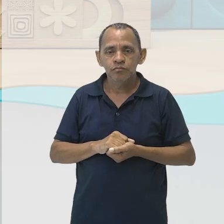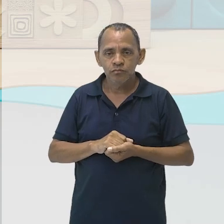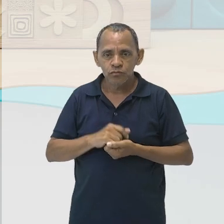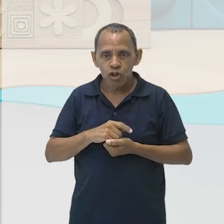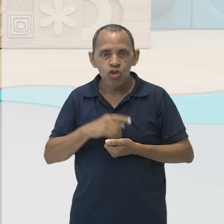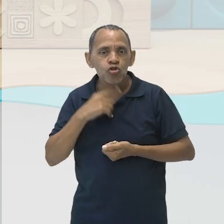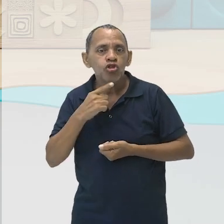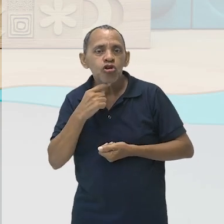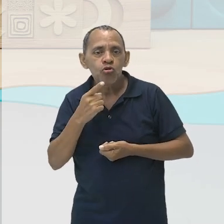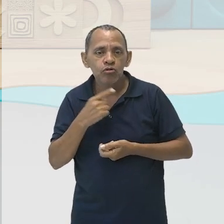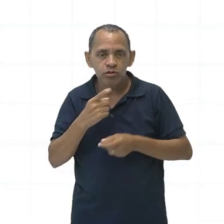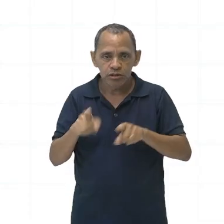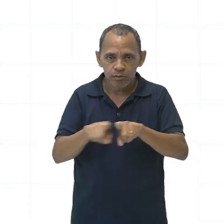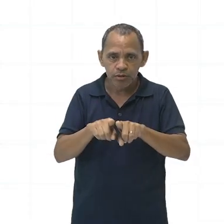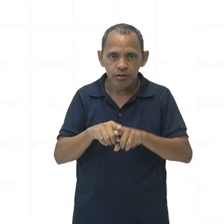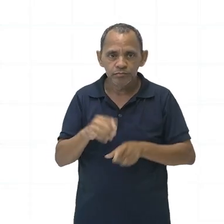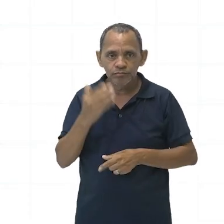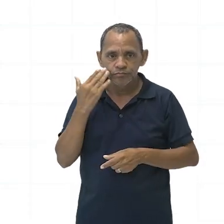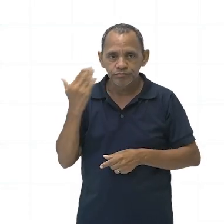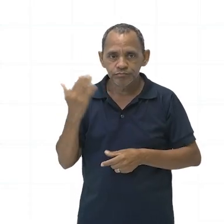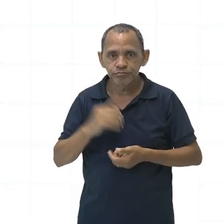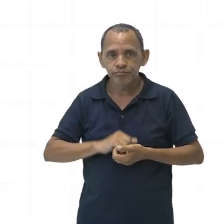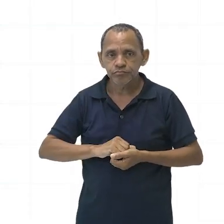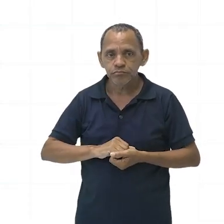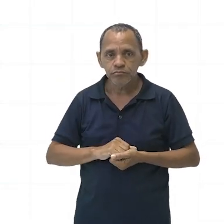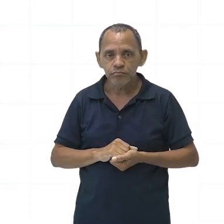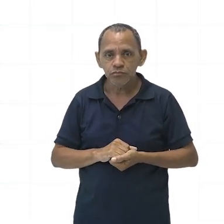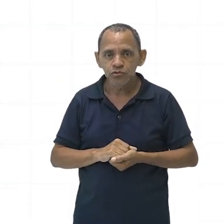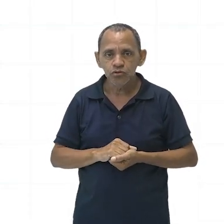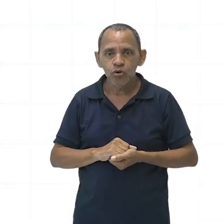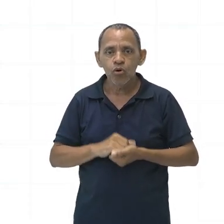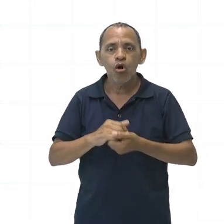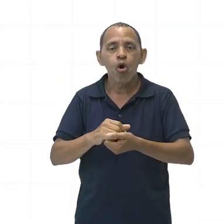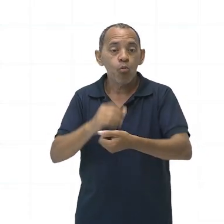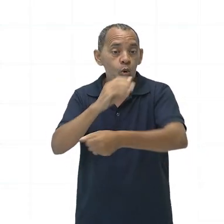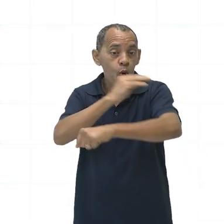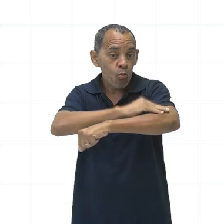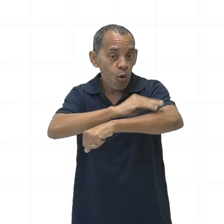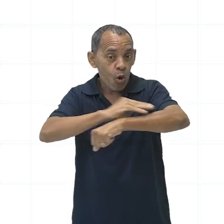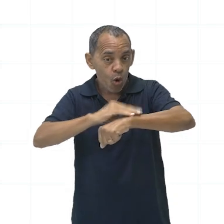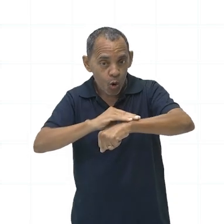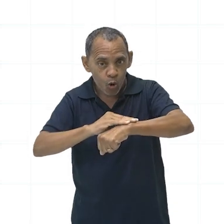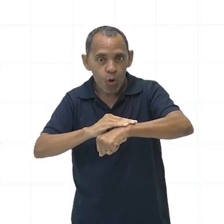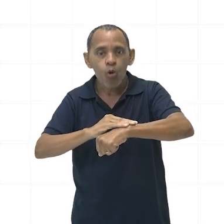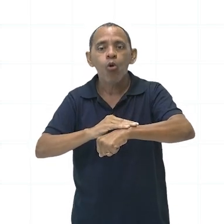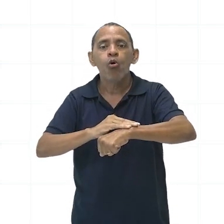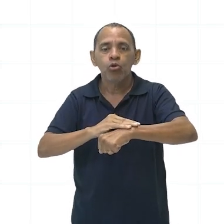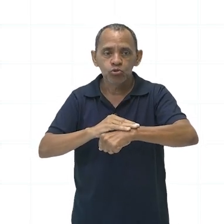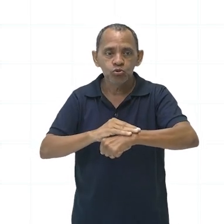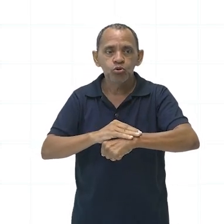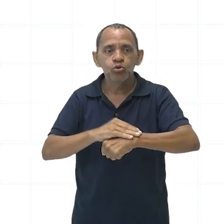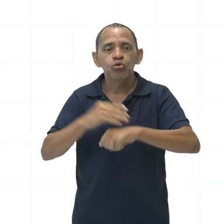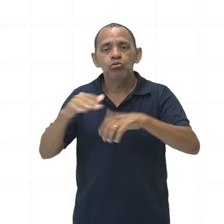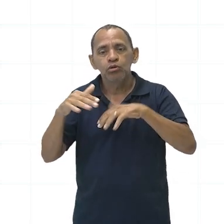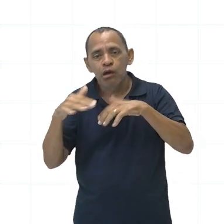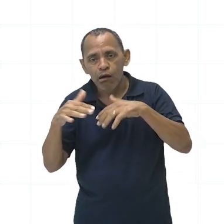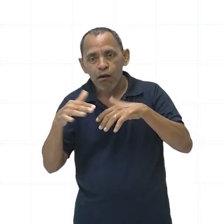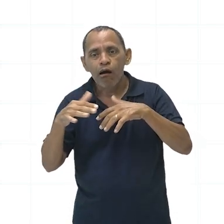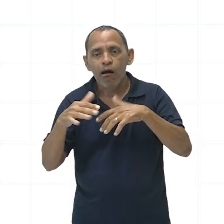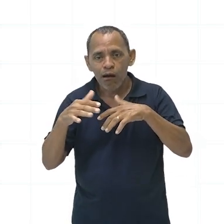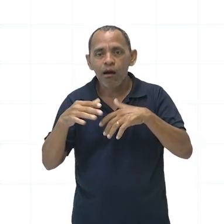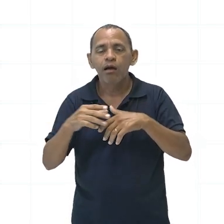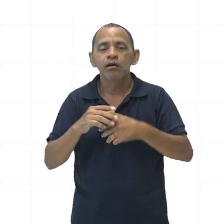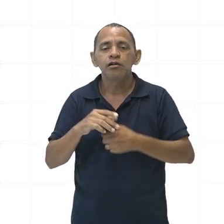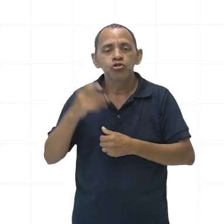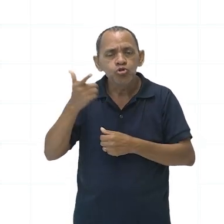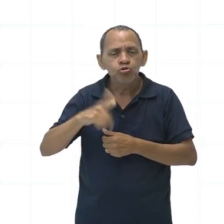esses sinais aí que vocês vão ver, como abalos musculares involuntários, violentos, repetitivos,